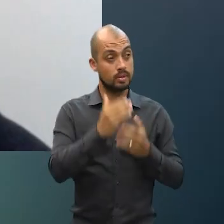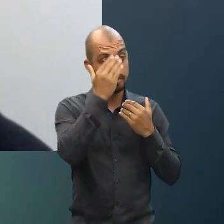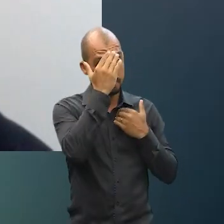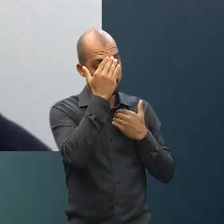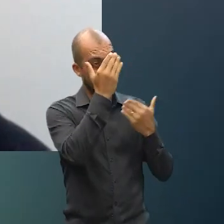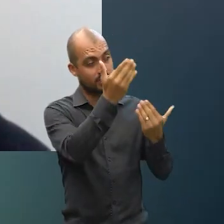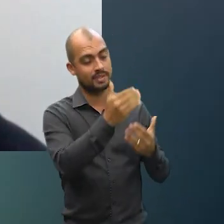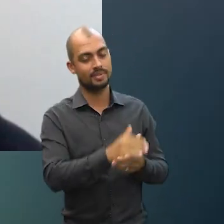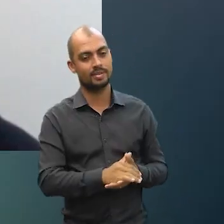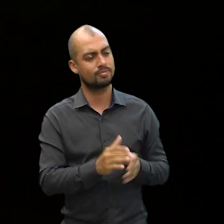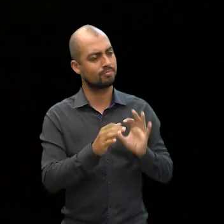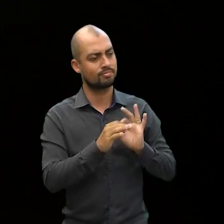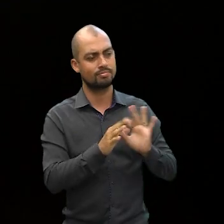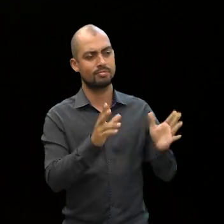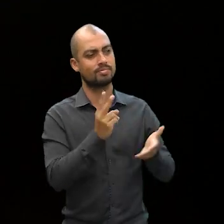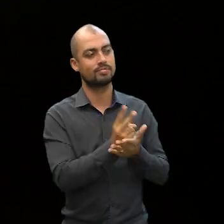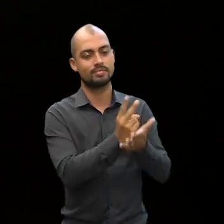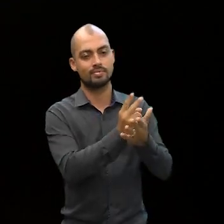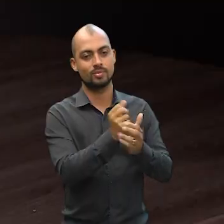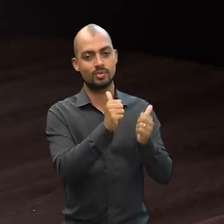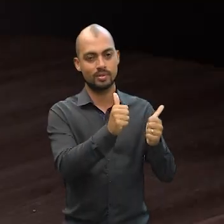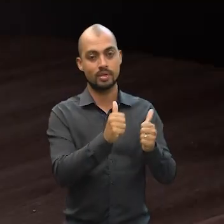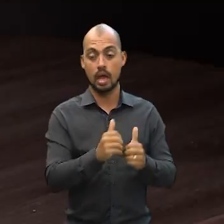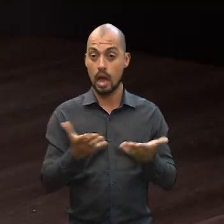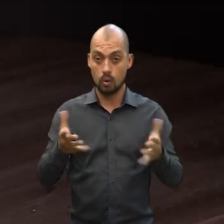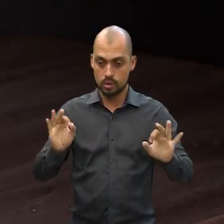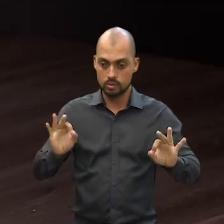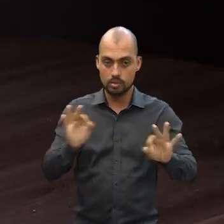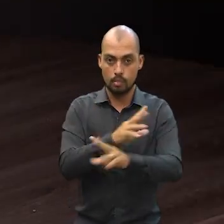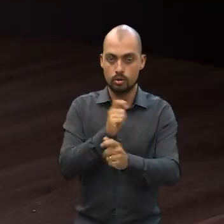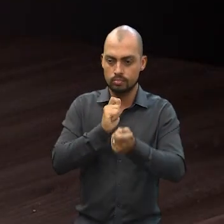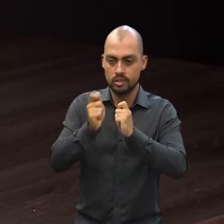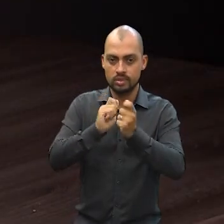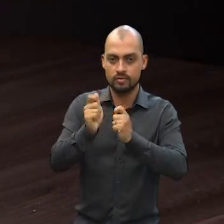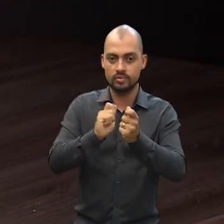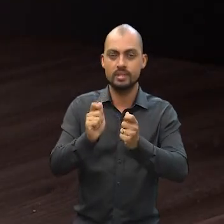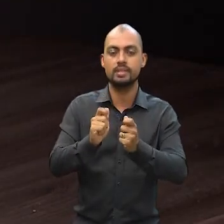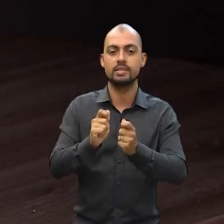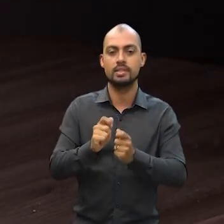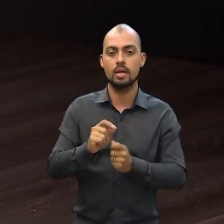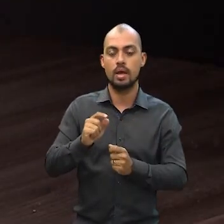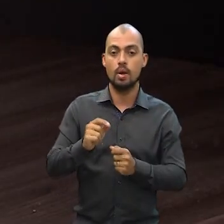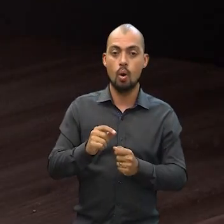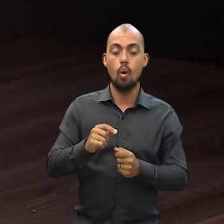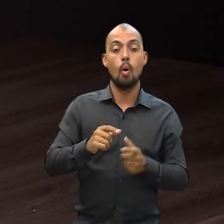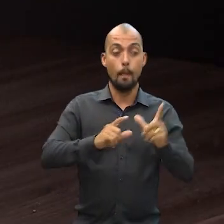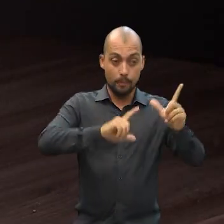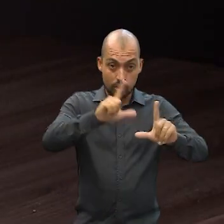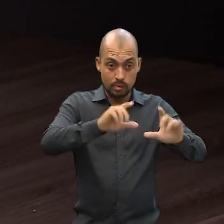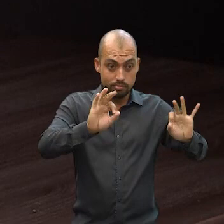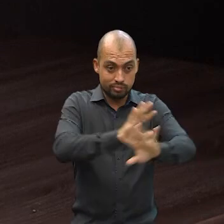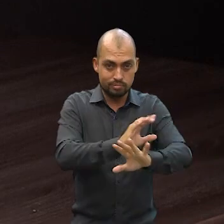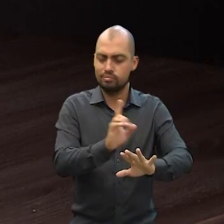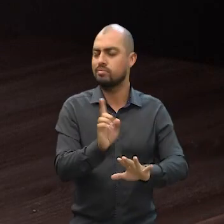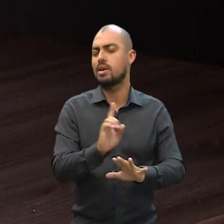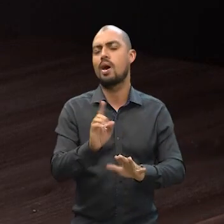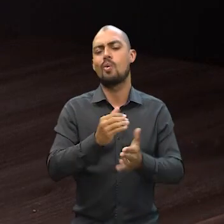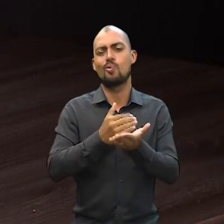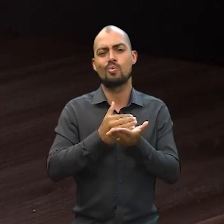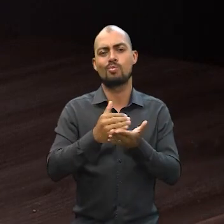Obrigado, estou sempre à disposição, tá? Tá bem, e a gente encerra a nossa entrevista por aqui, mas o programa não acabou, está